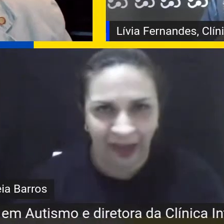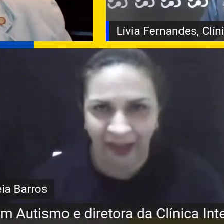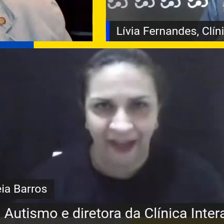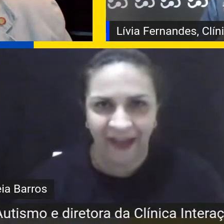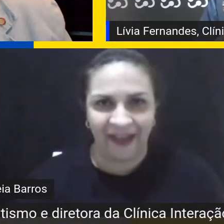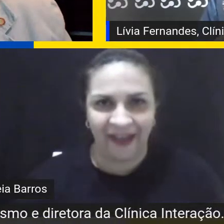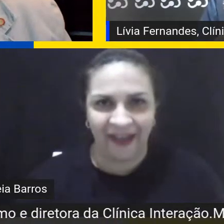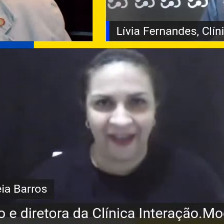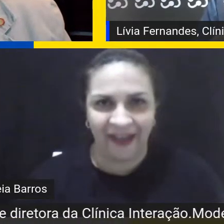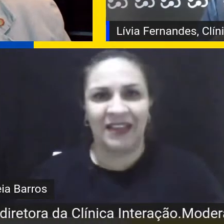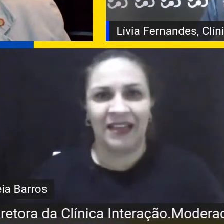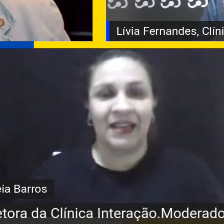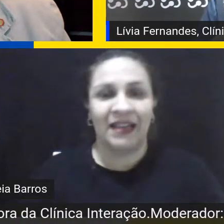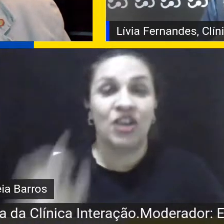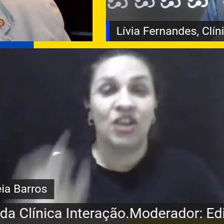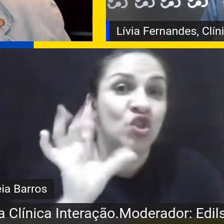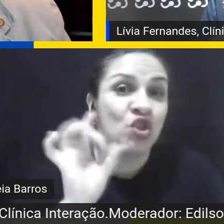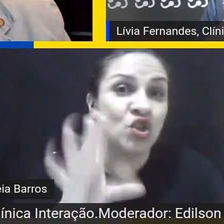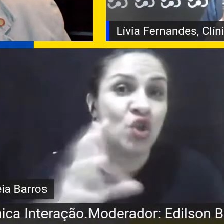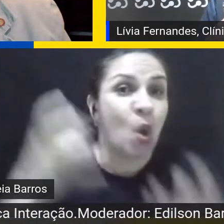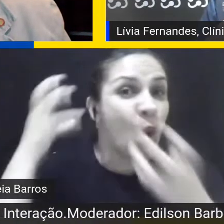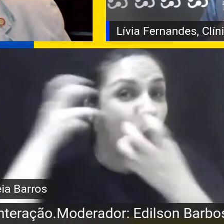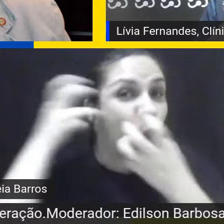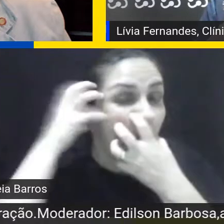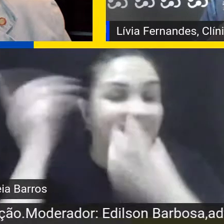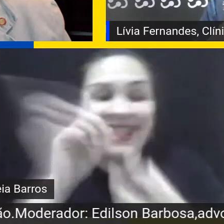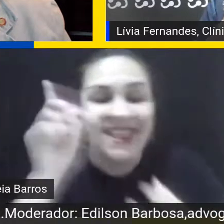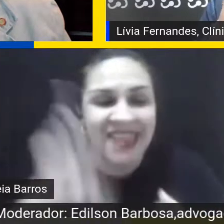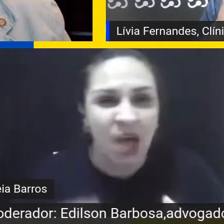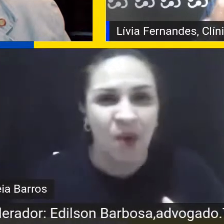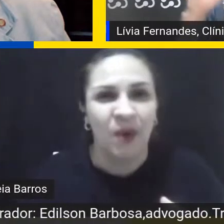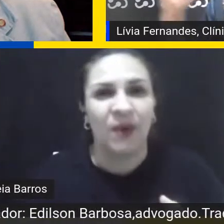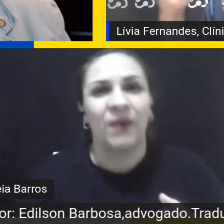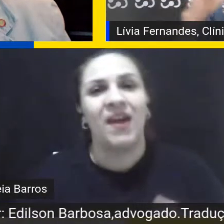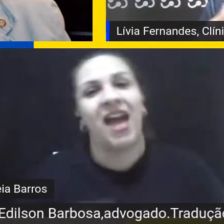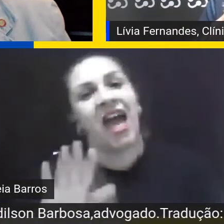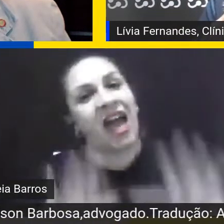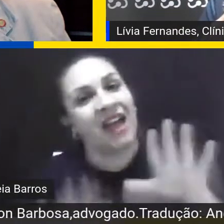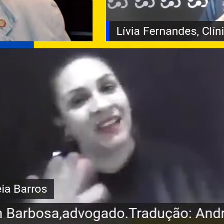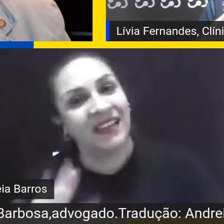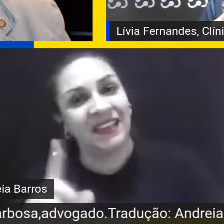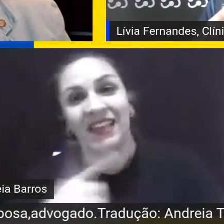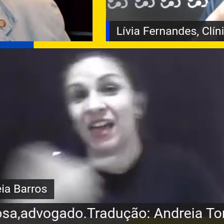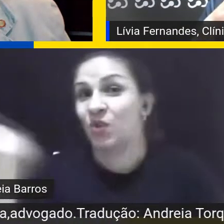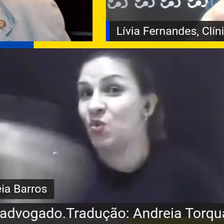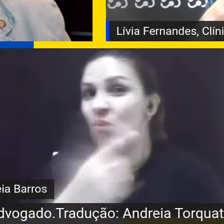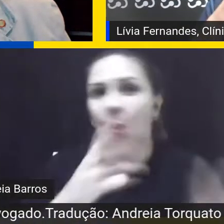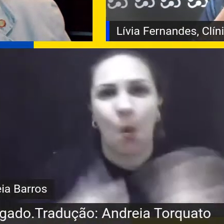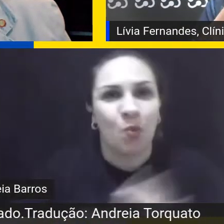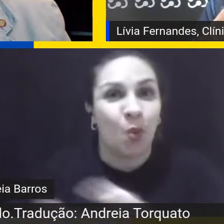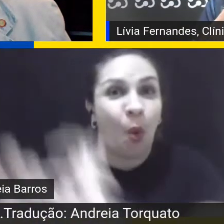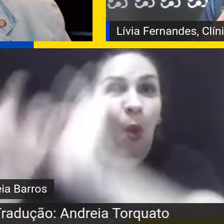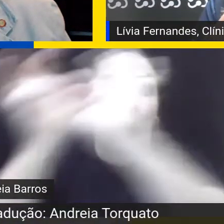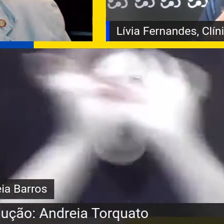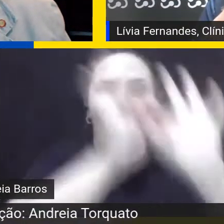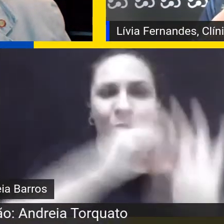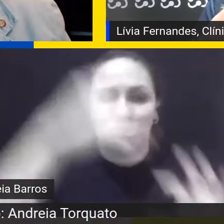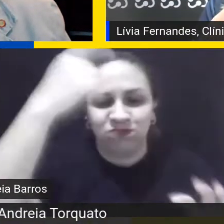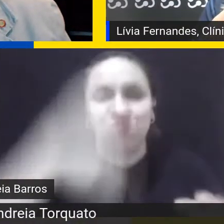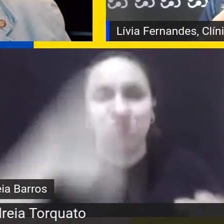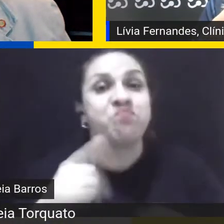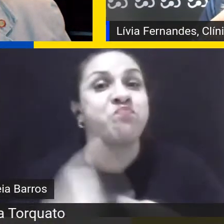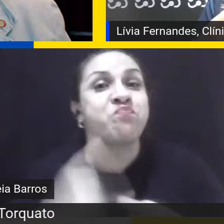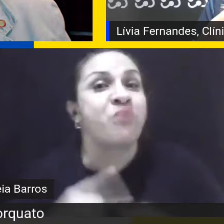questão apenas fonoaudiológica. Ela é uma questão toda interligada. A criança não fala por